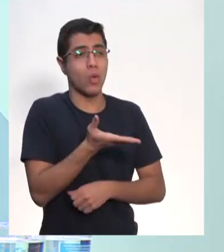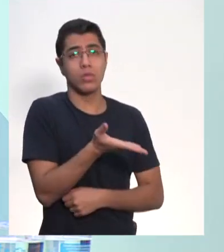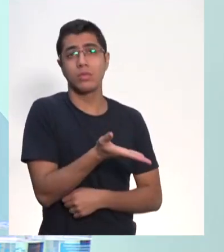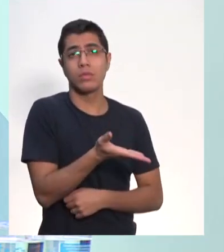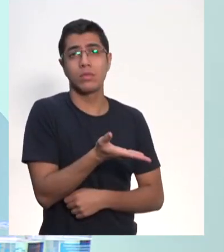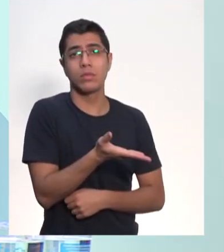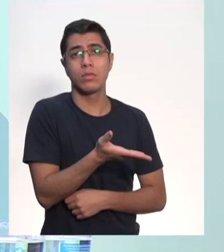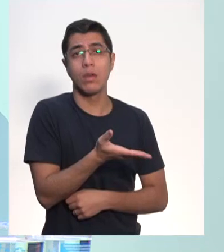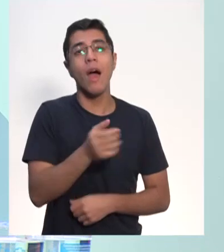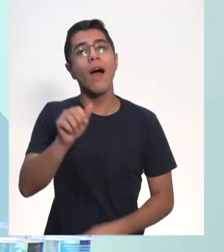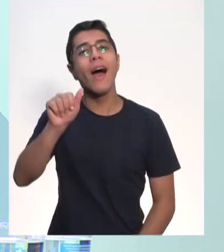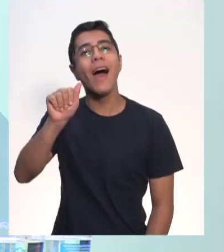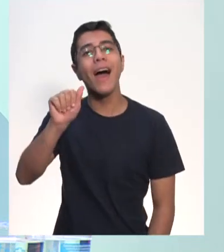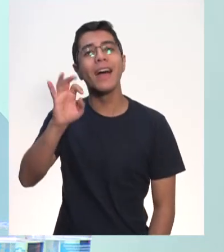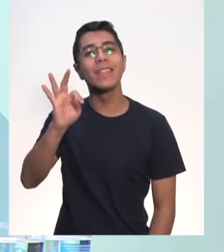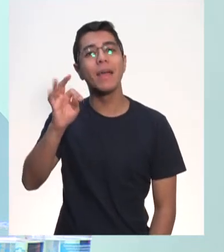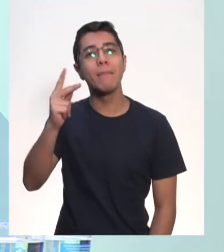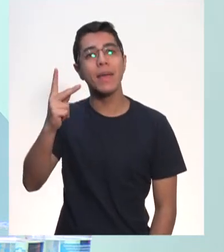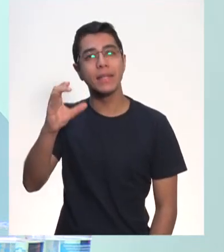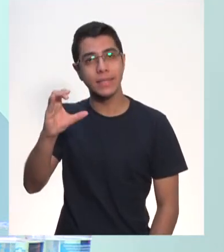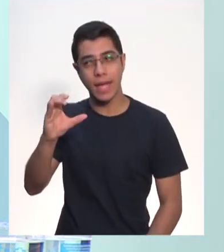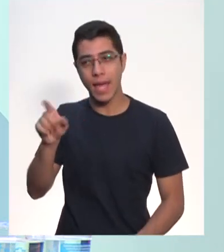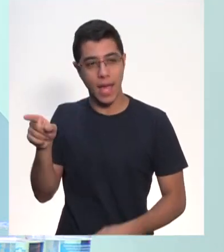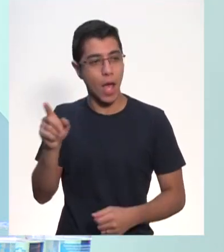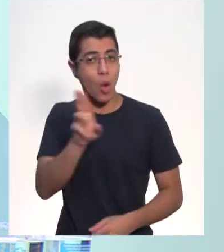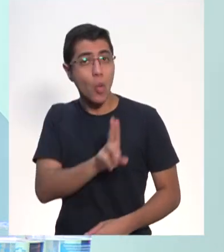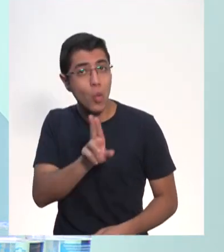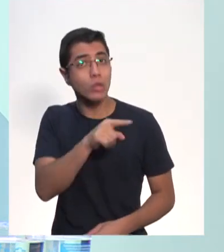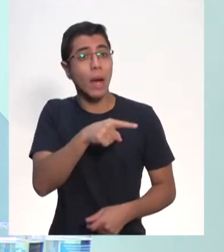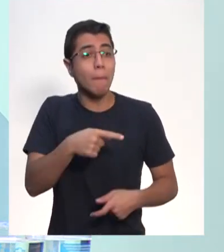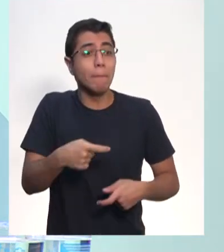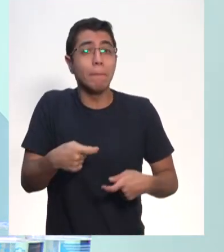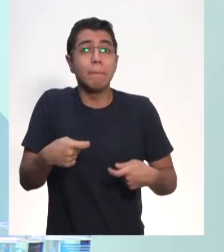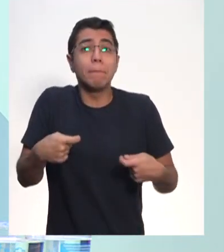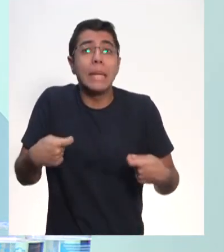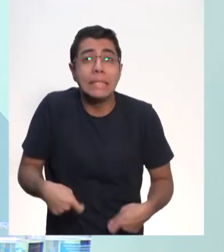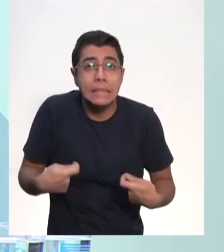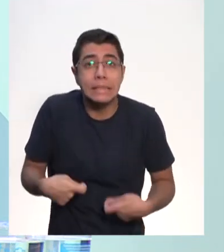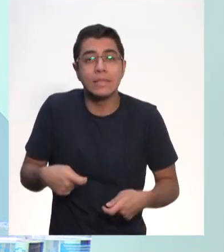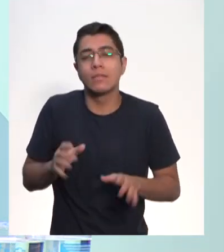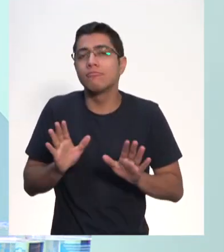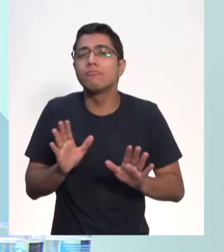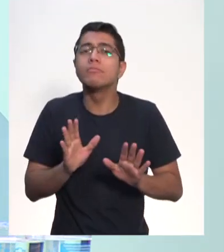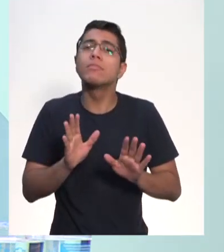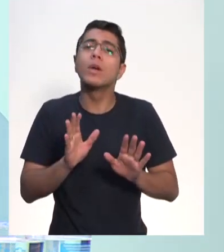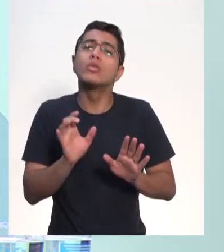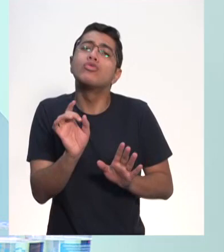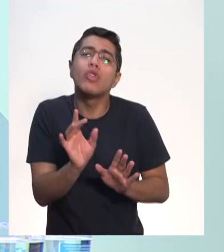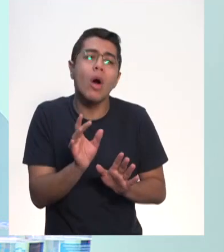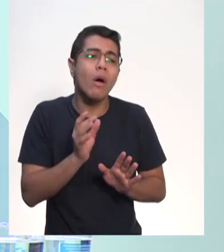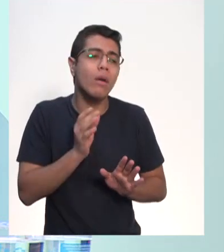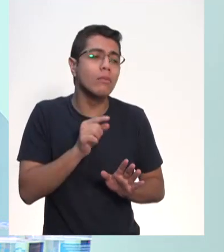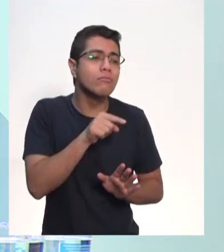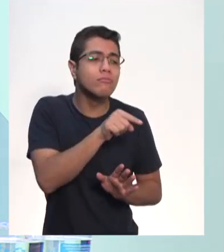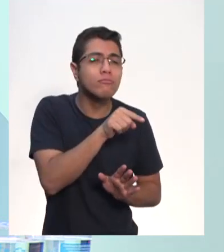ser utilizado e deve ser utilizado como material de referência e de estudo. Então, além dessas pautas,